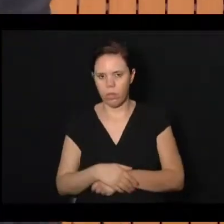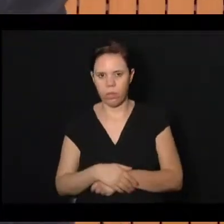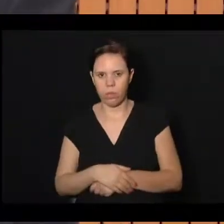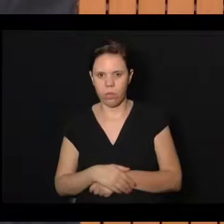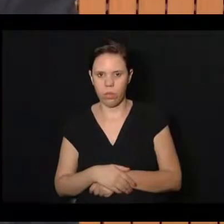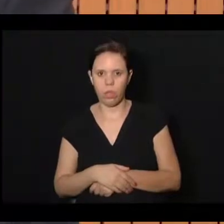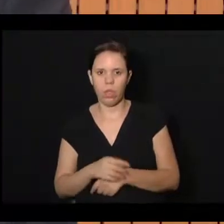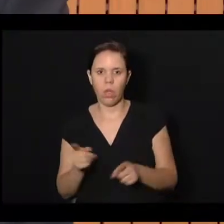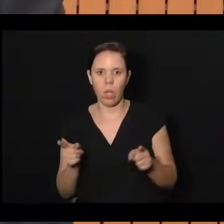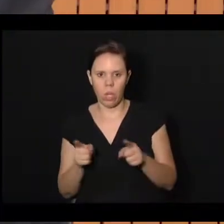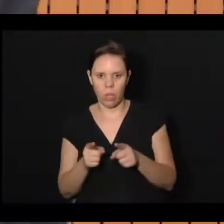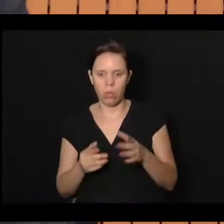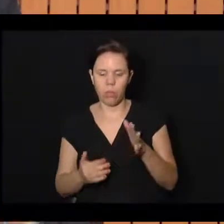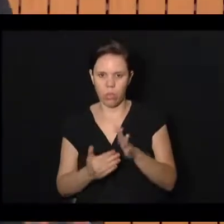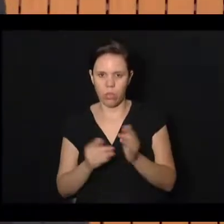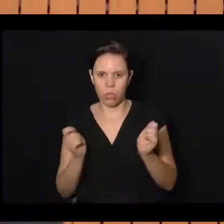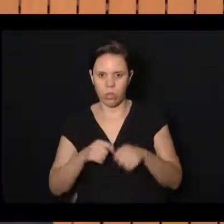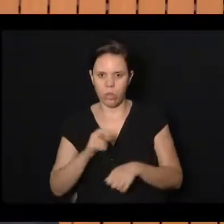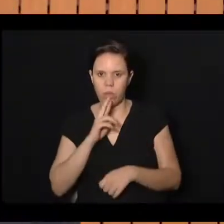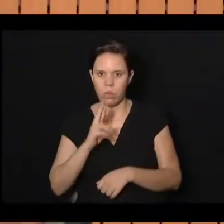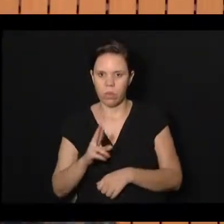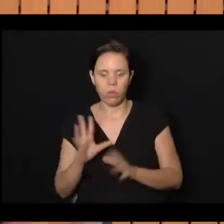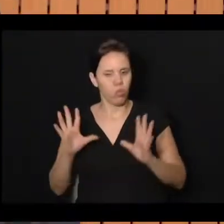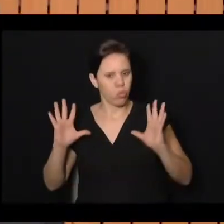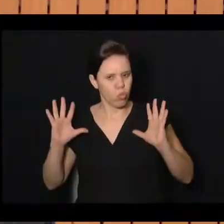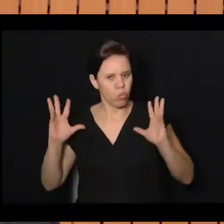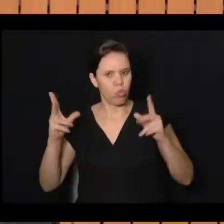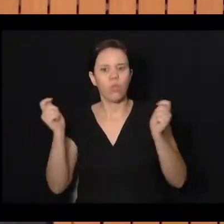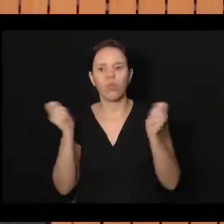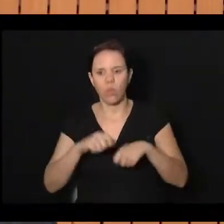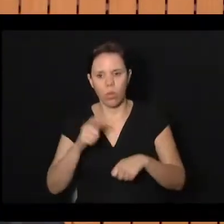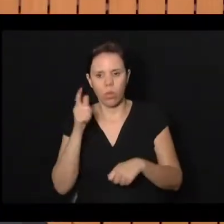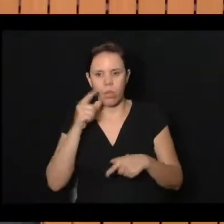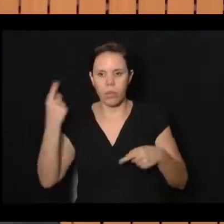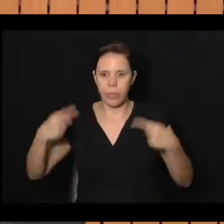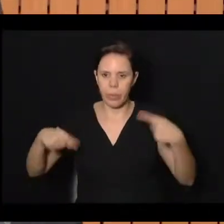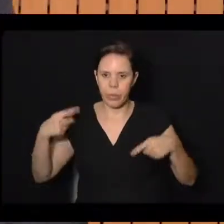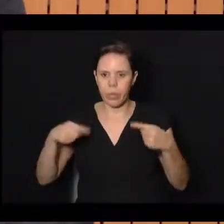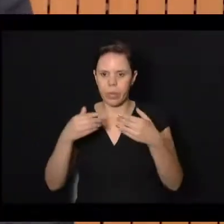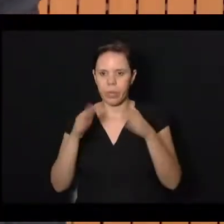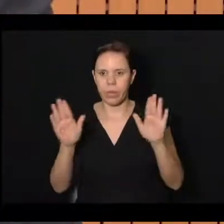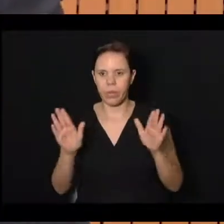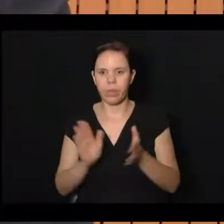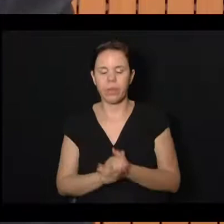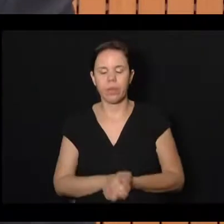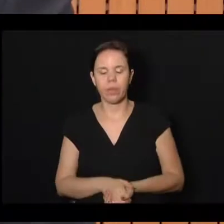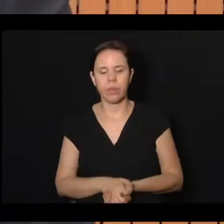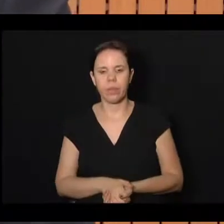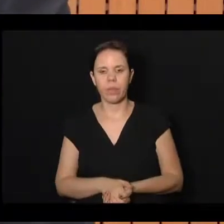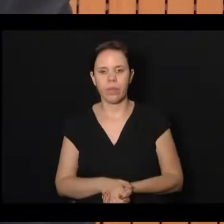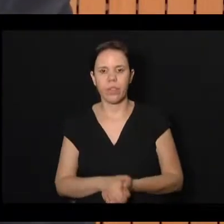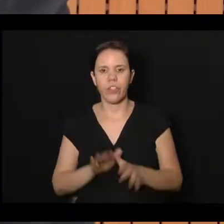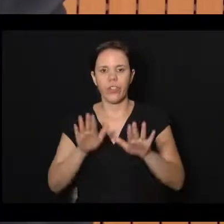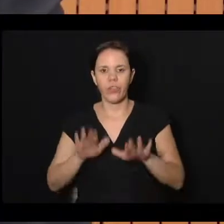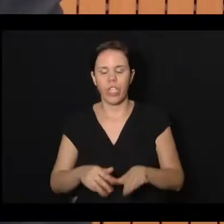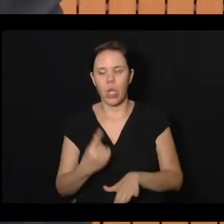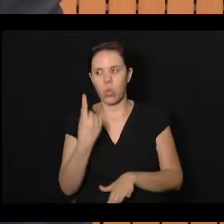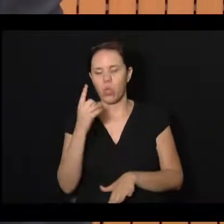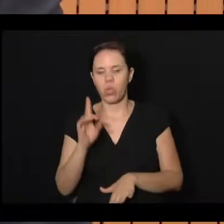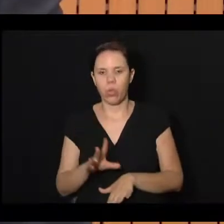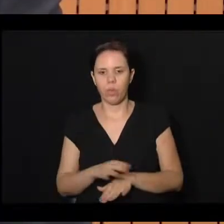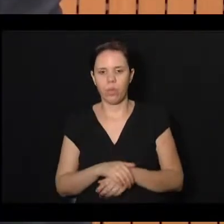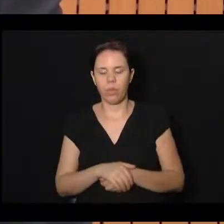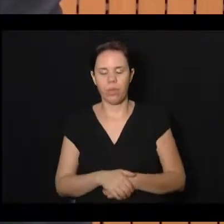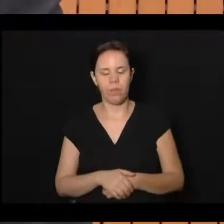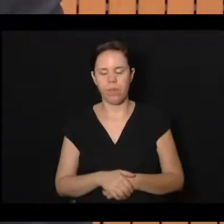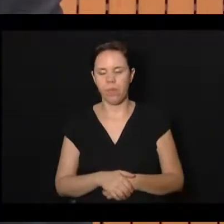do razoável a pessoa responde pra poder para poder fazer um debate mais aberto e não ficar em cima de um só